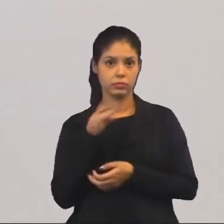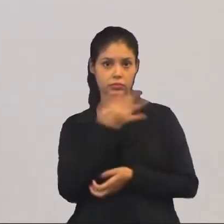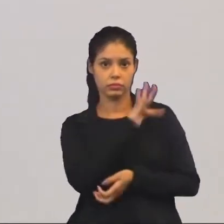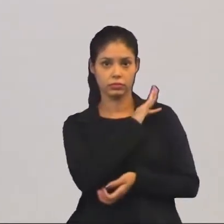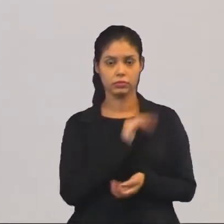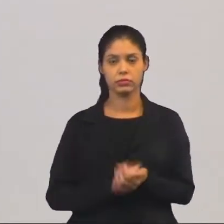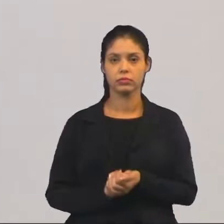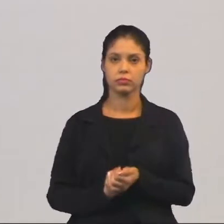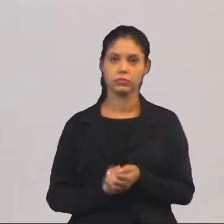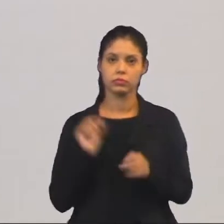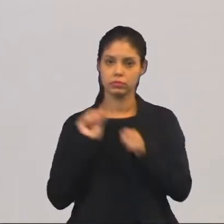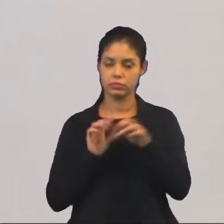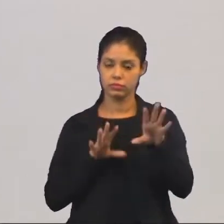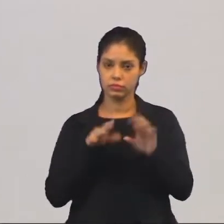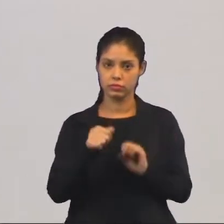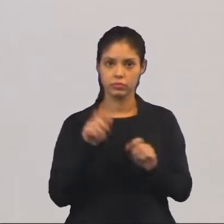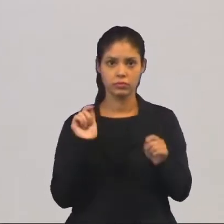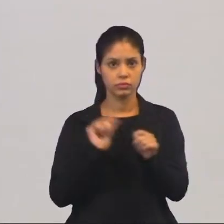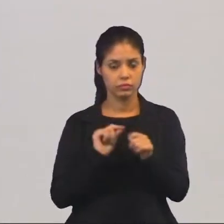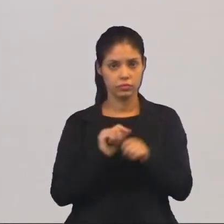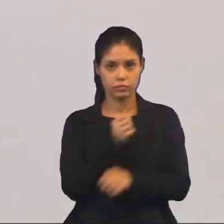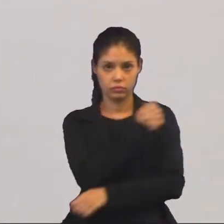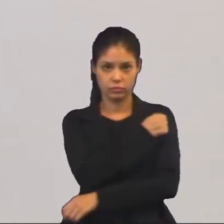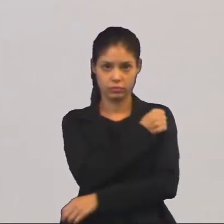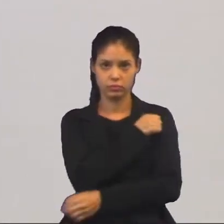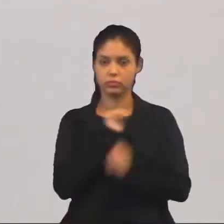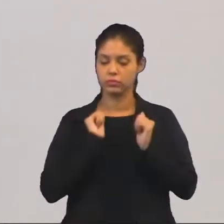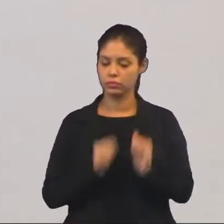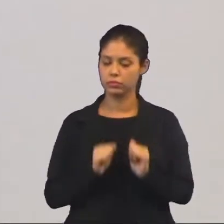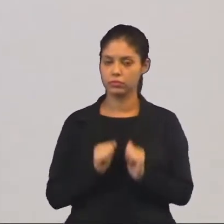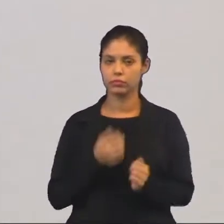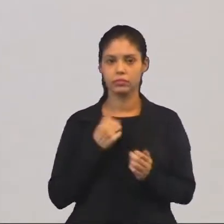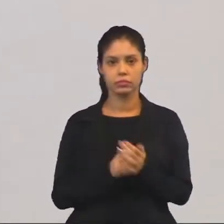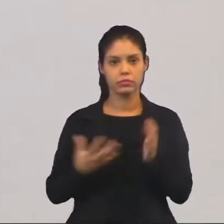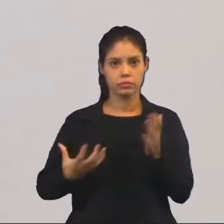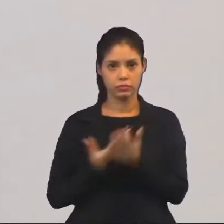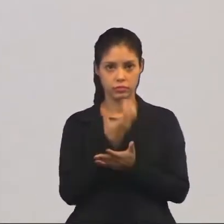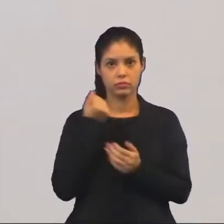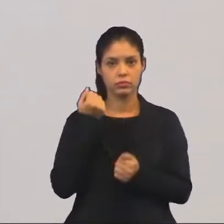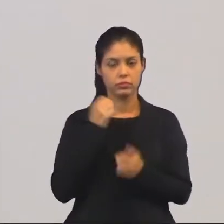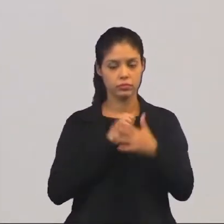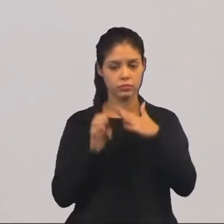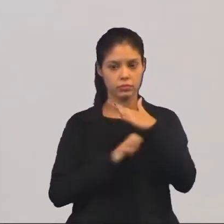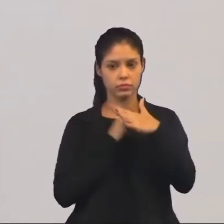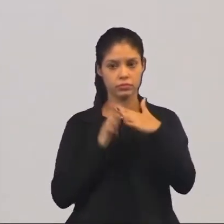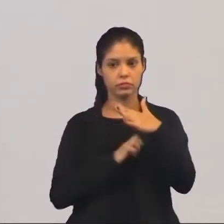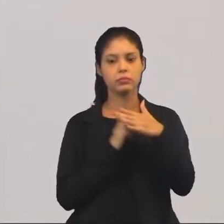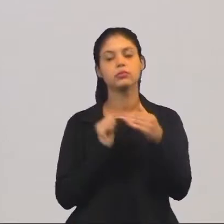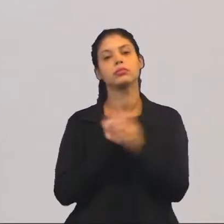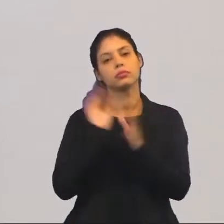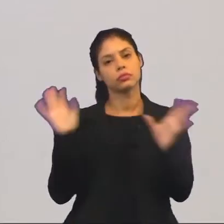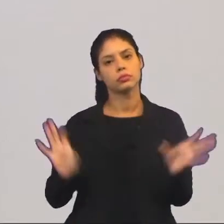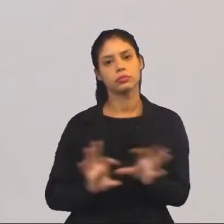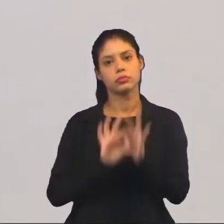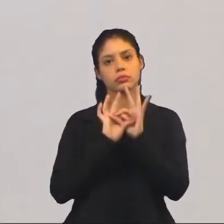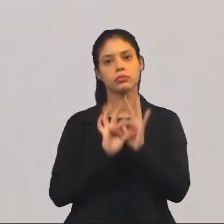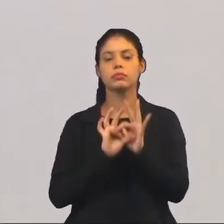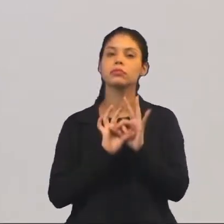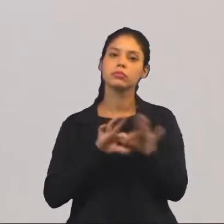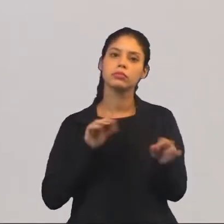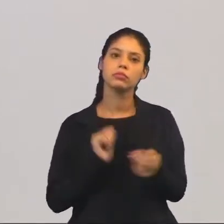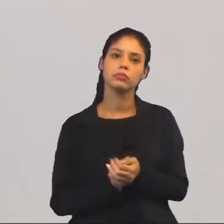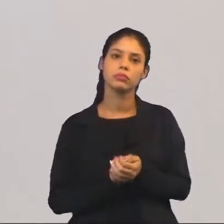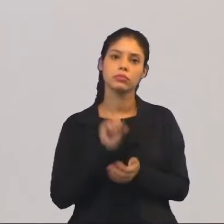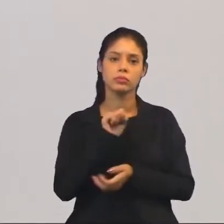universidades para formar alunos que possam ser absorvidos pelas grandes empresas que estão ligadas ao setor agropecuário,